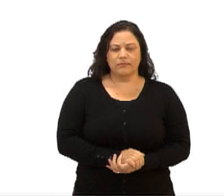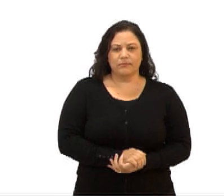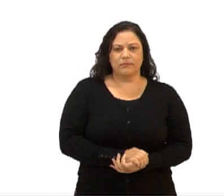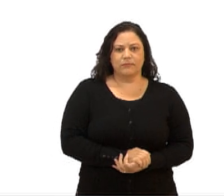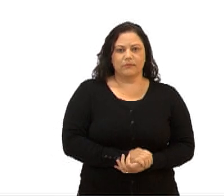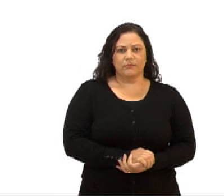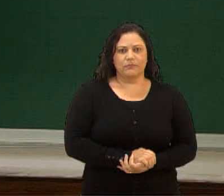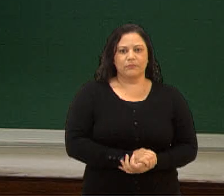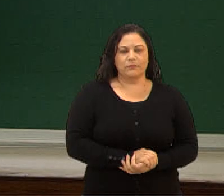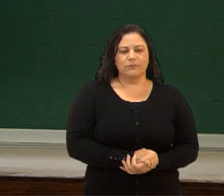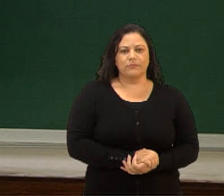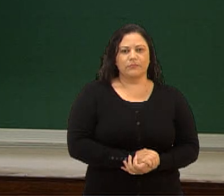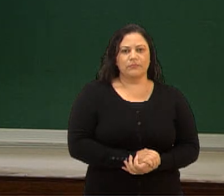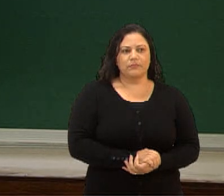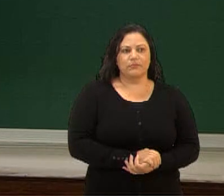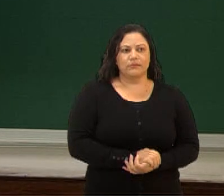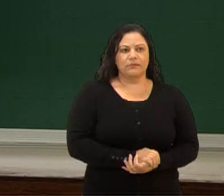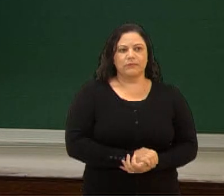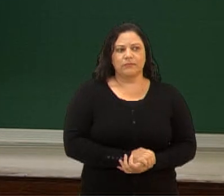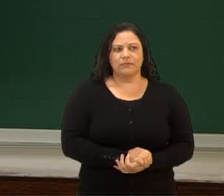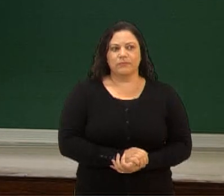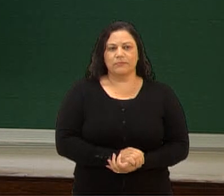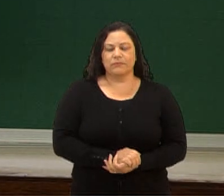bush. Ou seja,